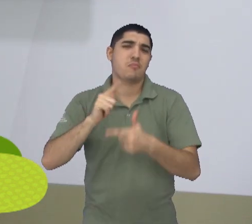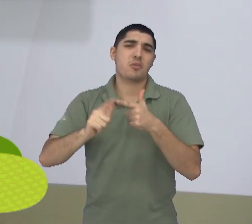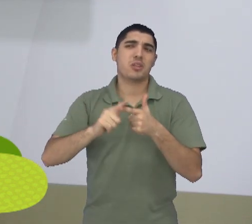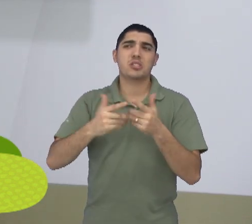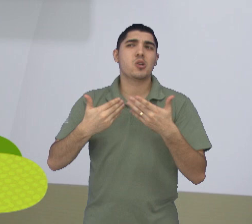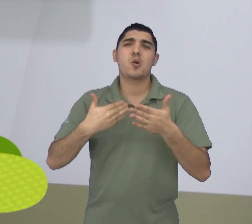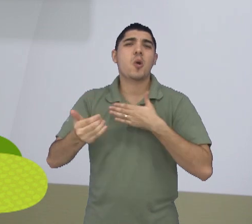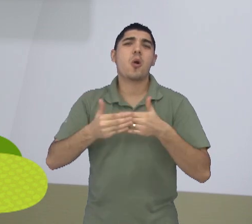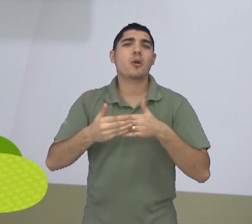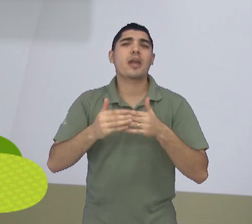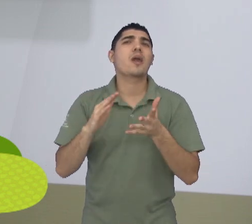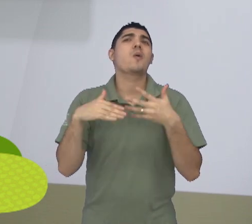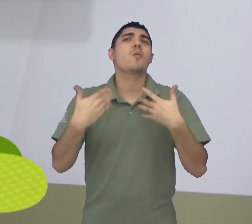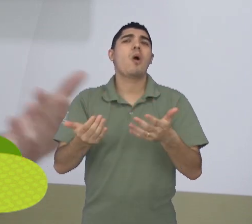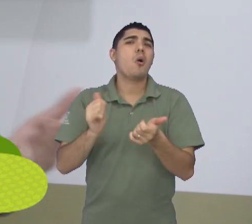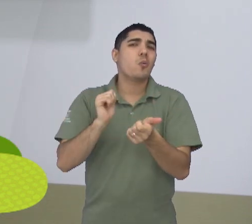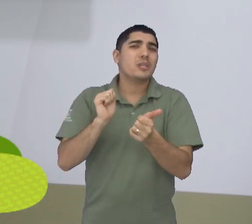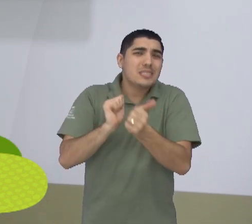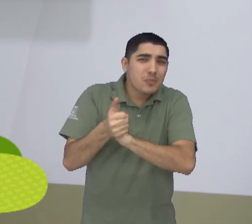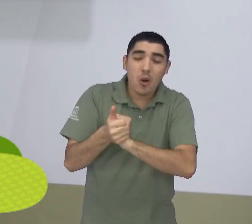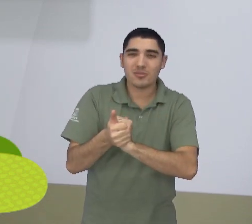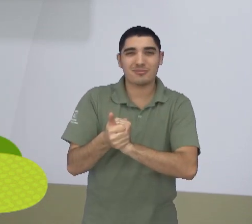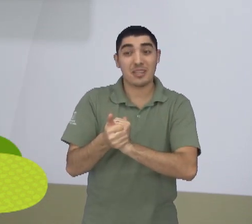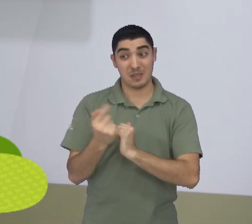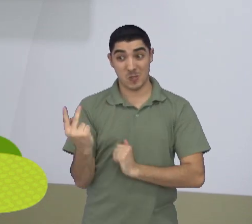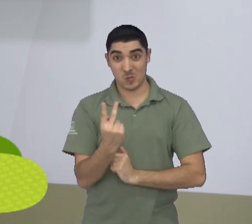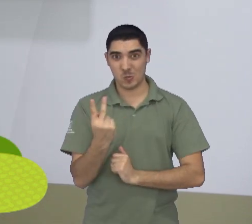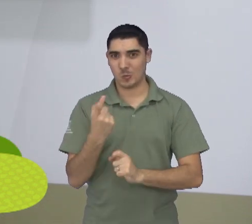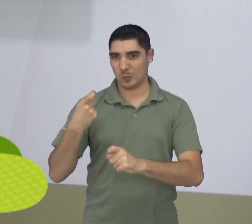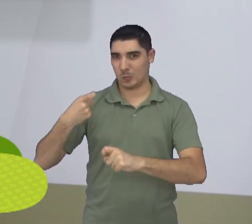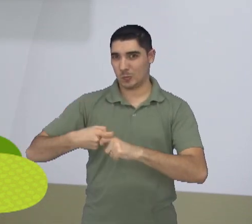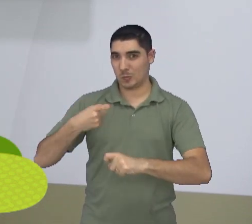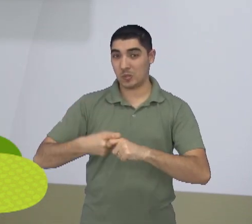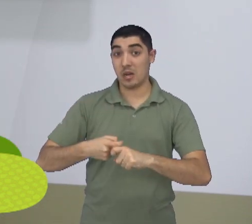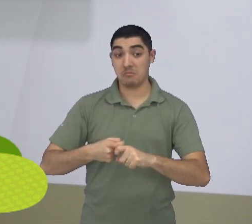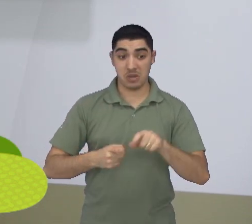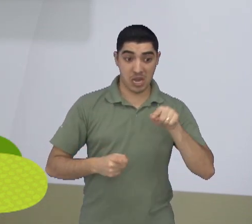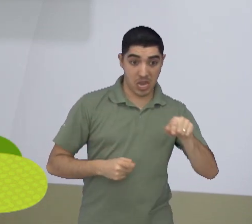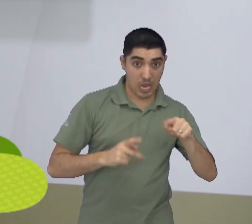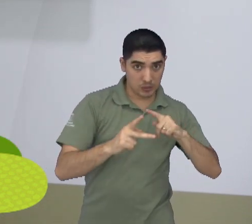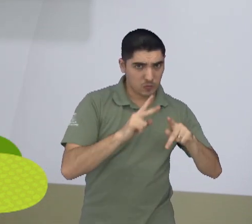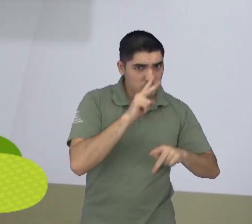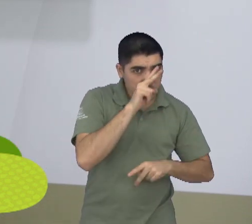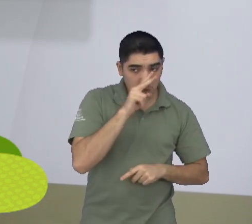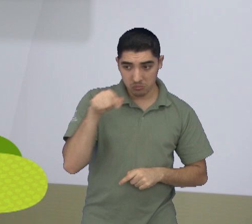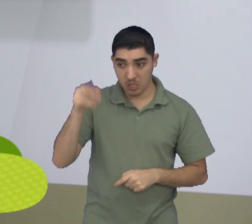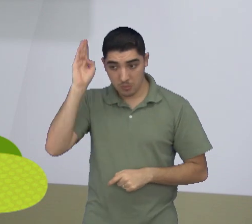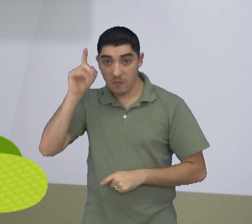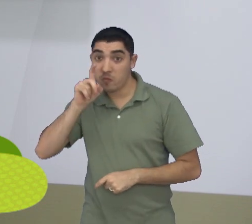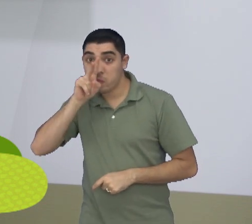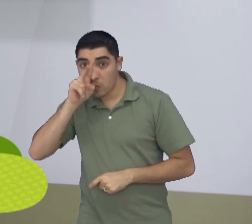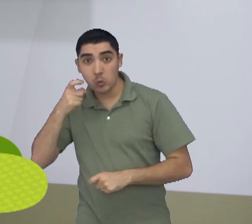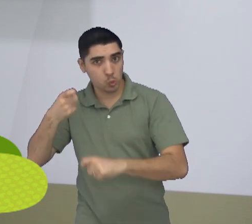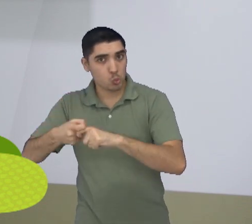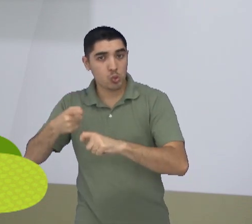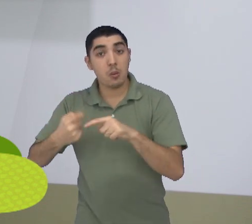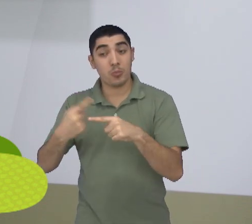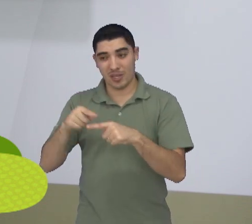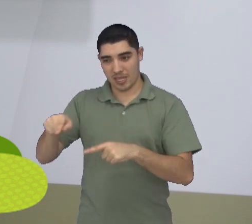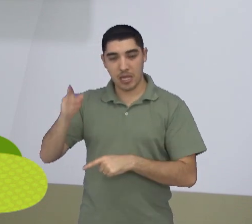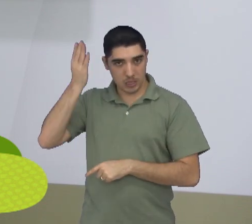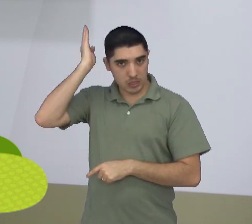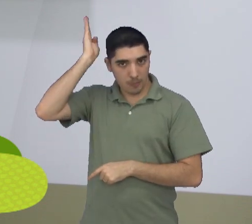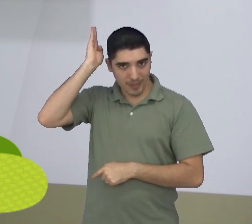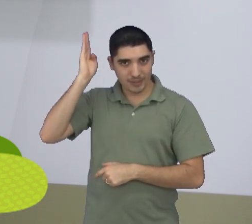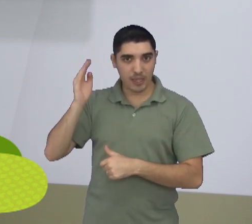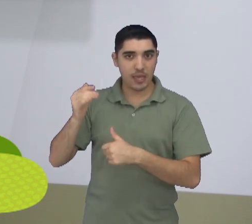modalidade, já traz um tempero a mais, né? Só que as duas equipes, elas chegam muito forte para essa competição, porque o Taubaté, ele cresceu ao longo do